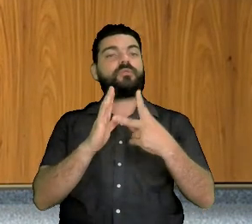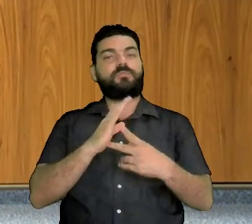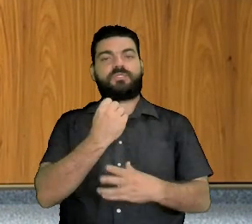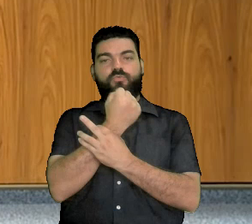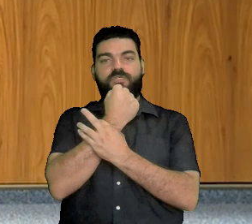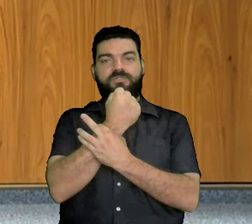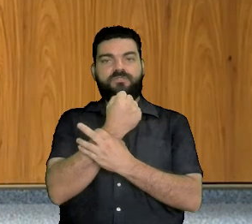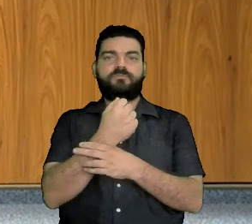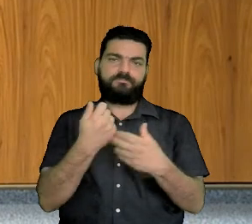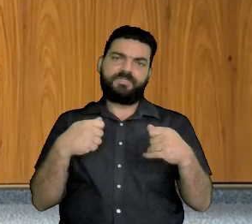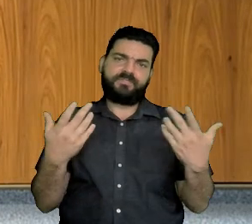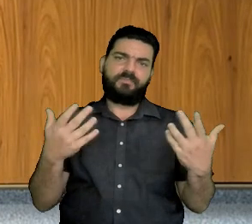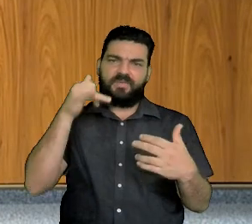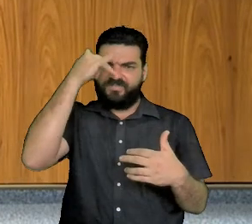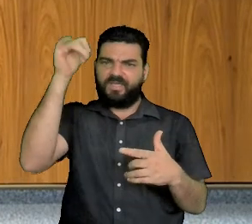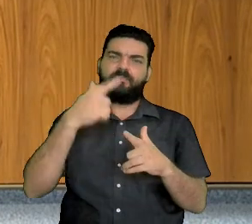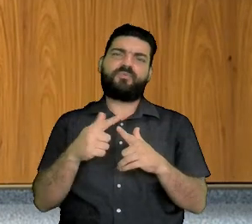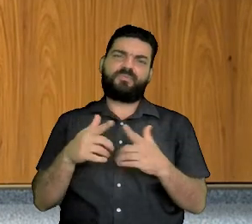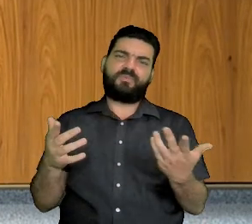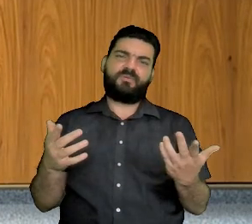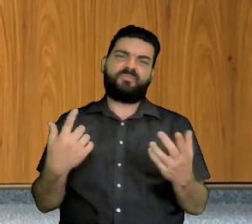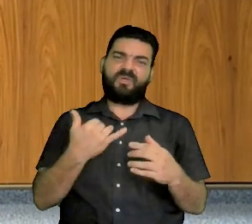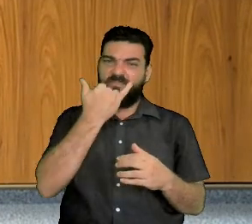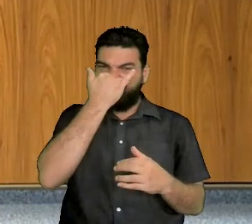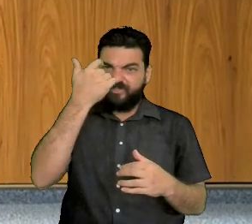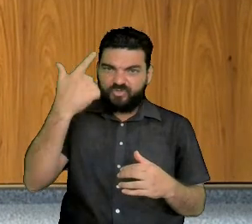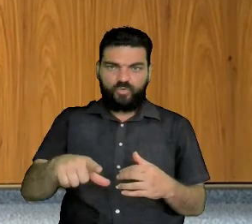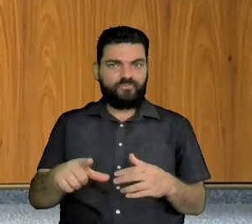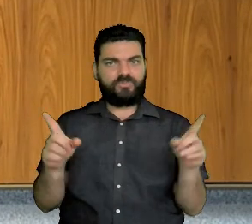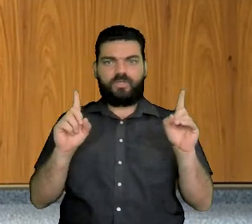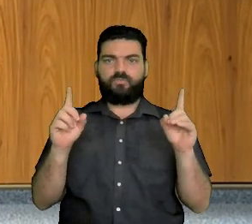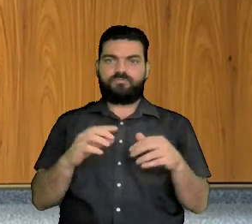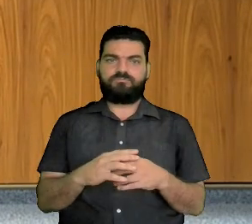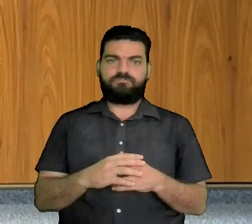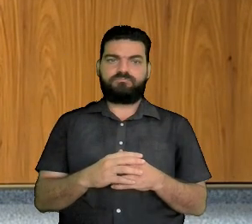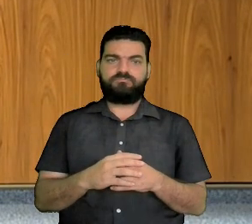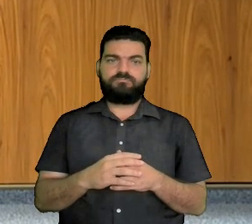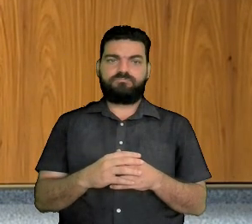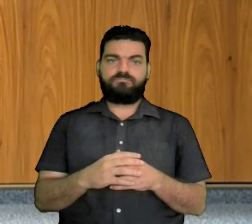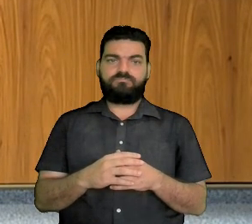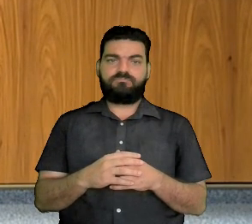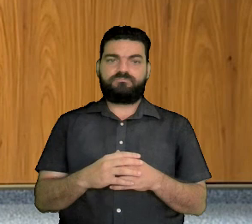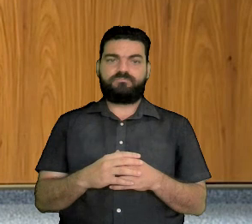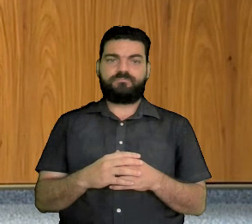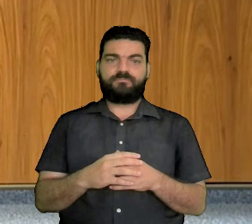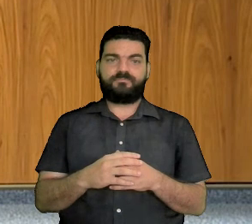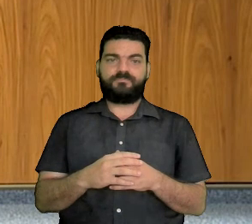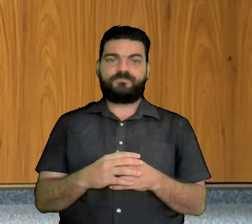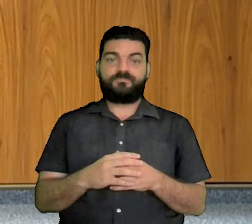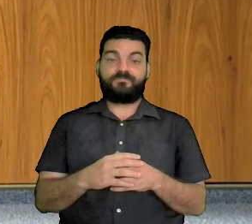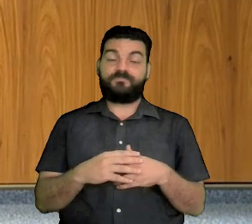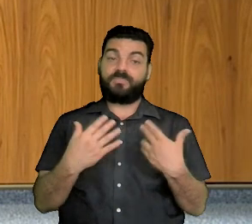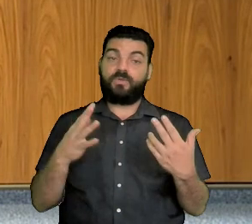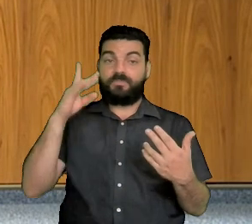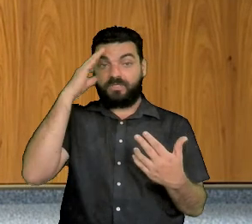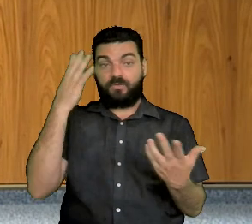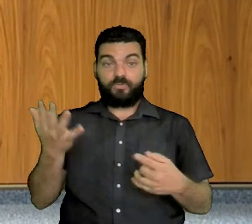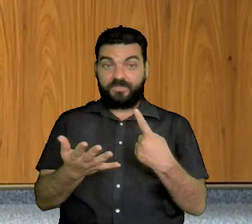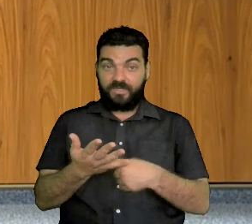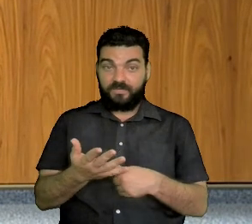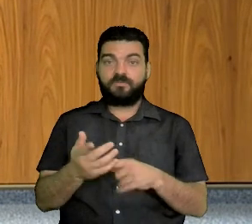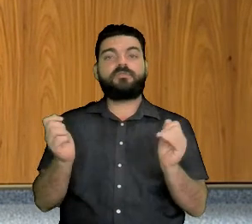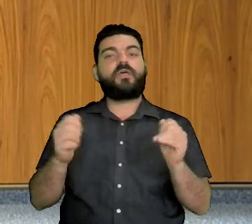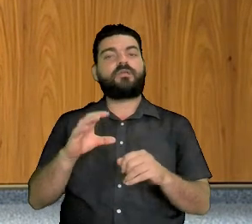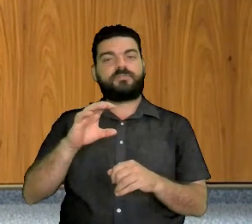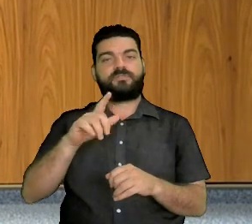integridade, para se evitar que novos ilícitos sejam praticados. E no acordo, se permite que a Controladoria